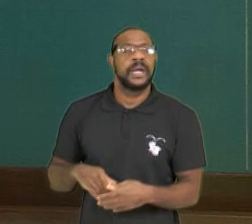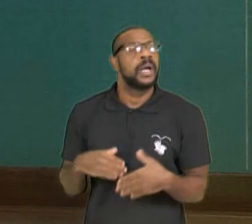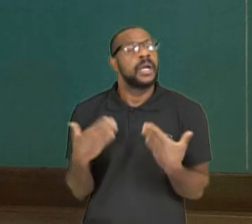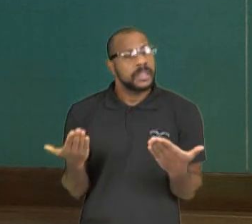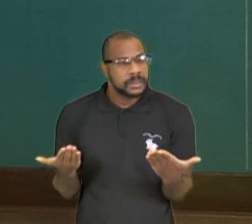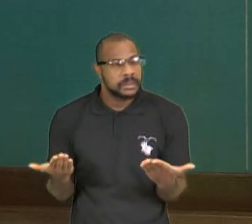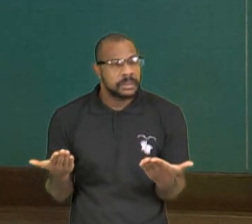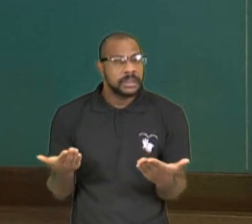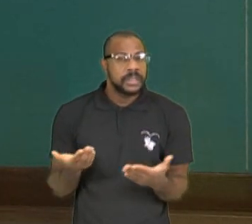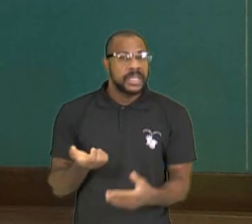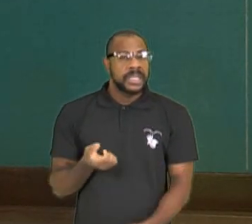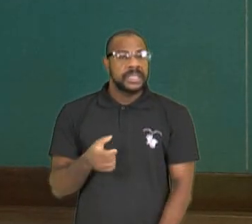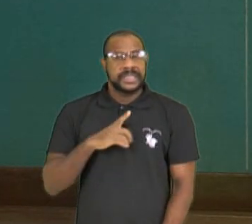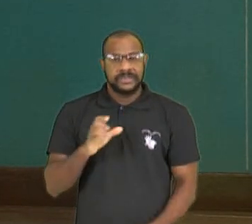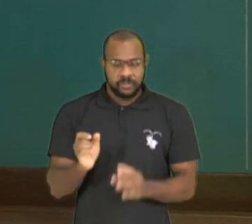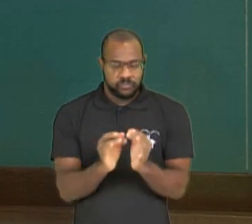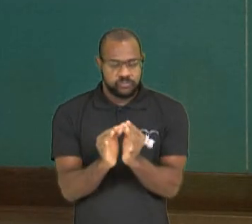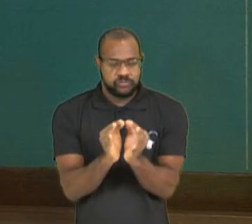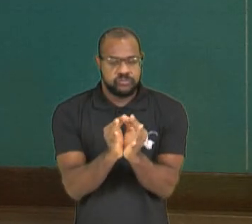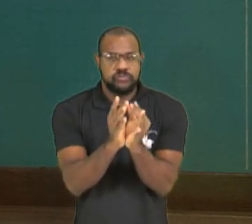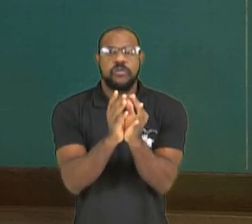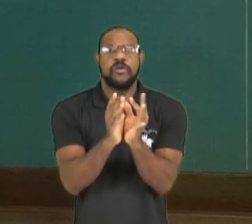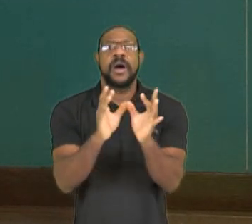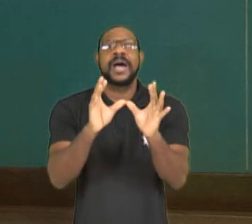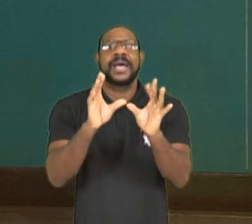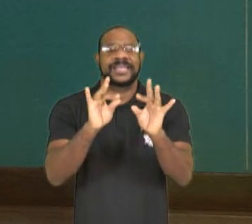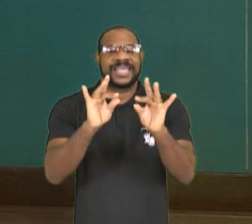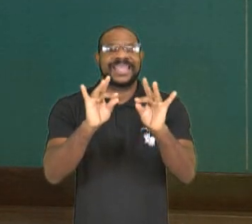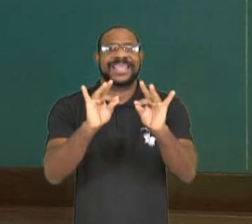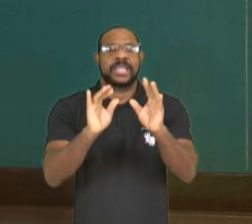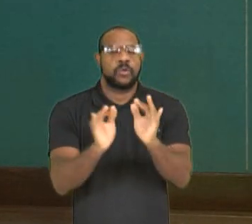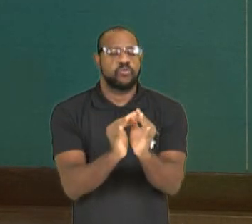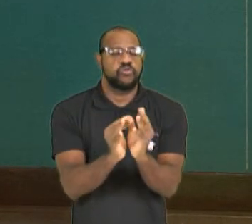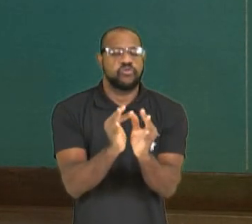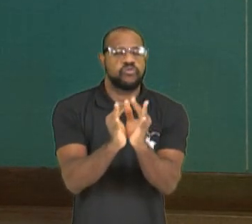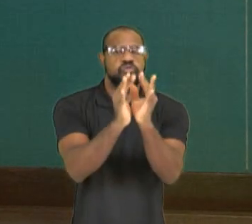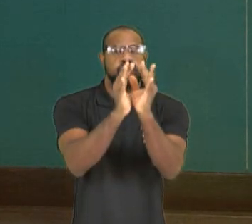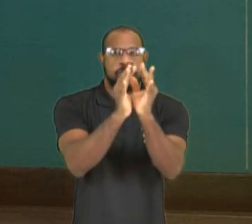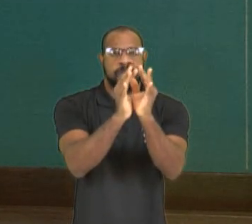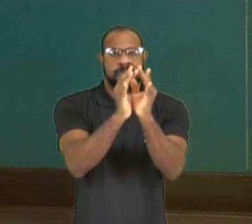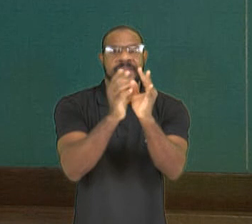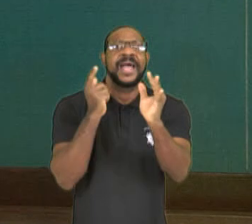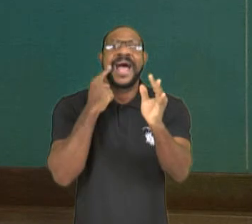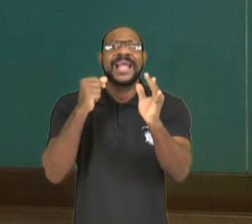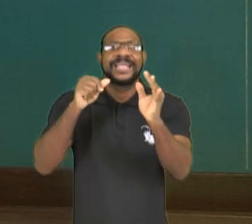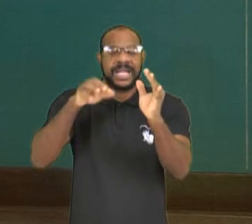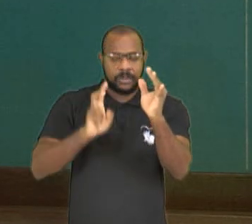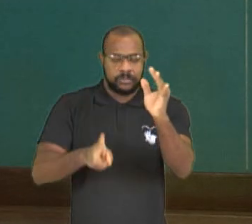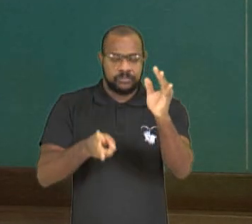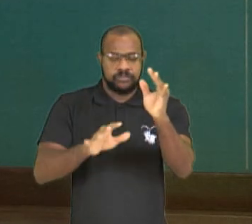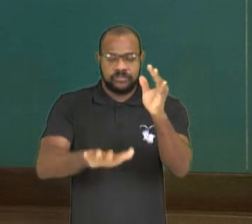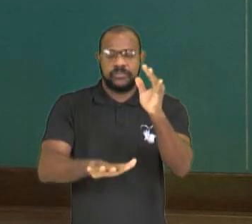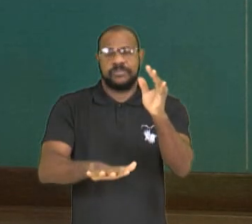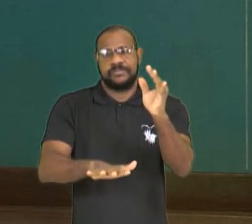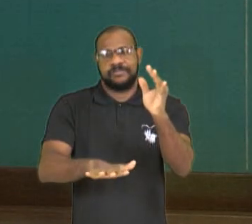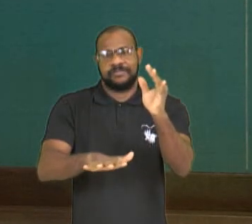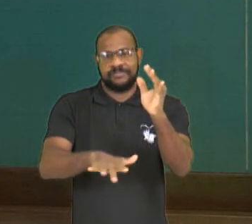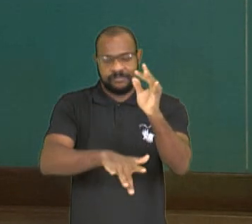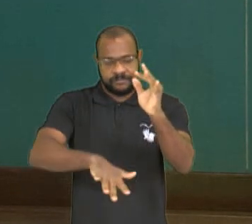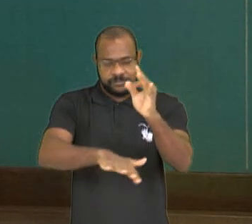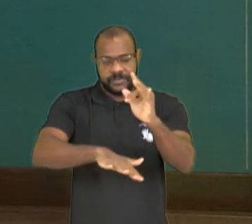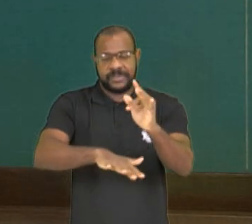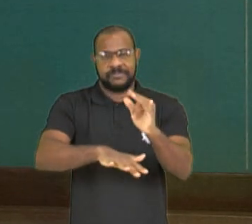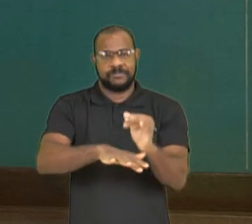Quando ocorre a evaporação do líquido, o que acontece? Os cristais de sal começam a se